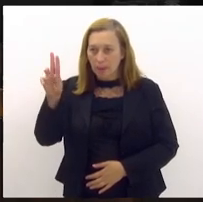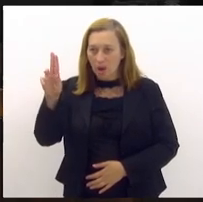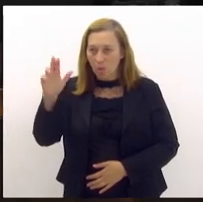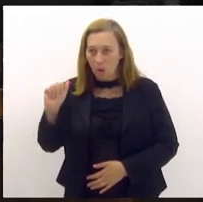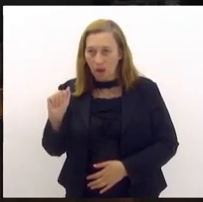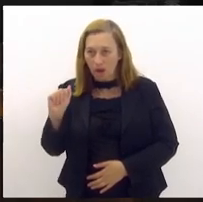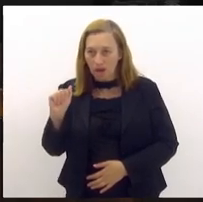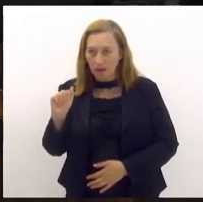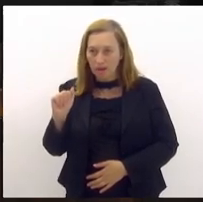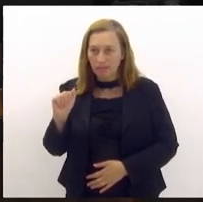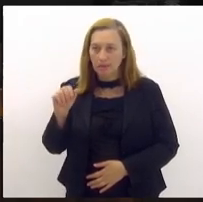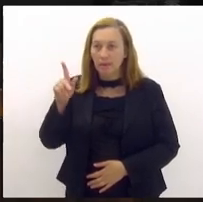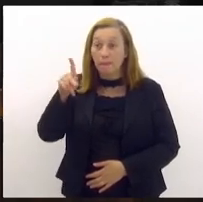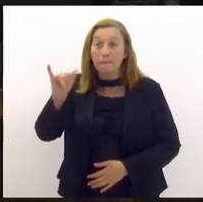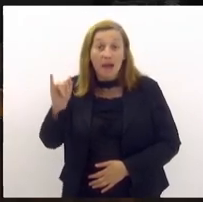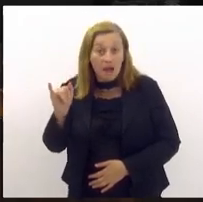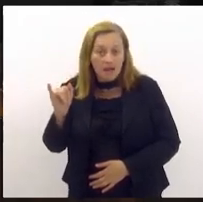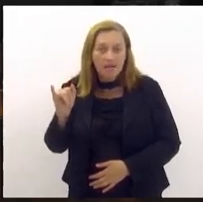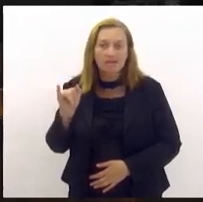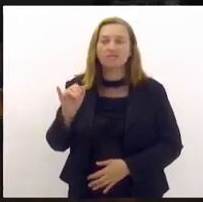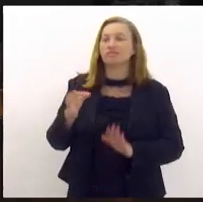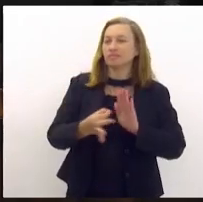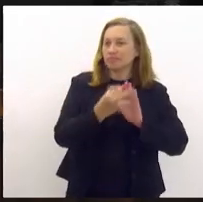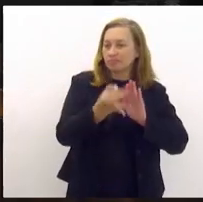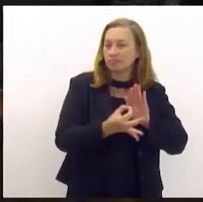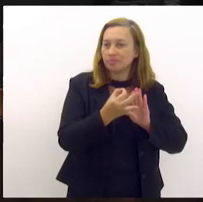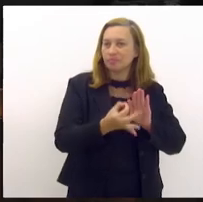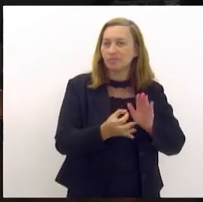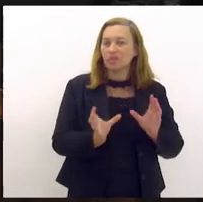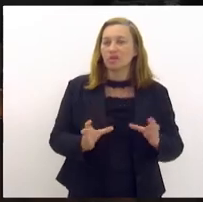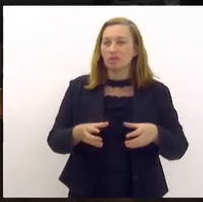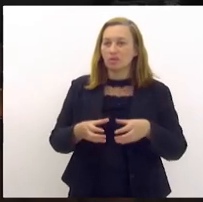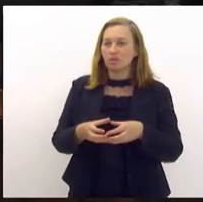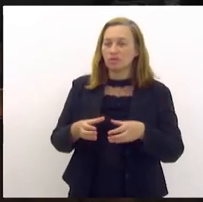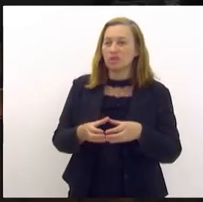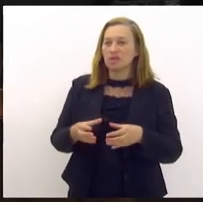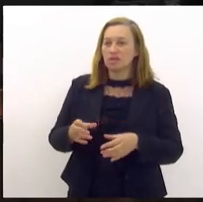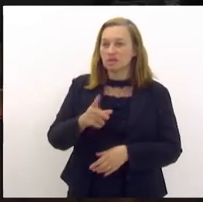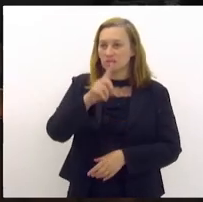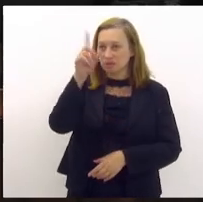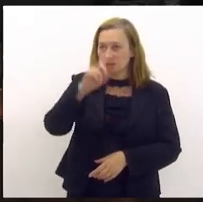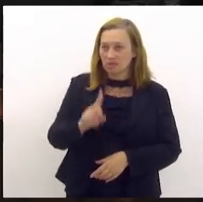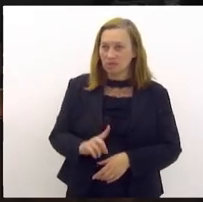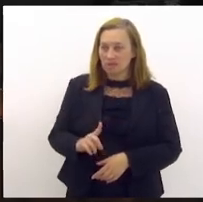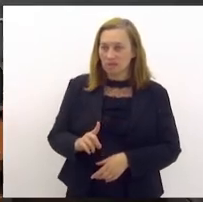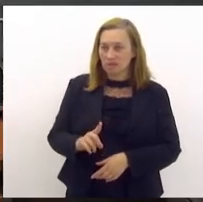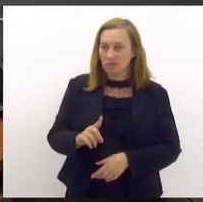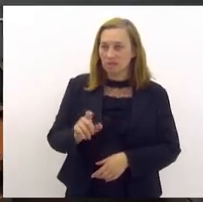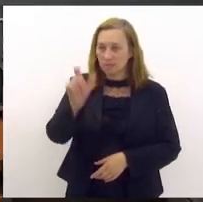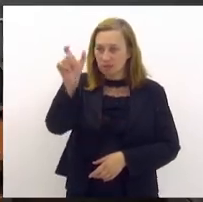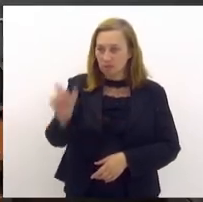Deputado Antônio de Paula Pai, para emitir parecer pela pessoa com deficiência, pela comissão.